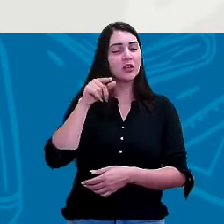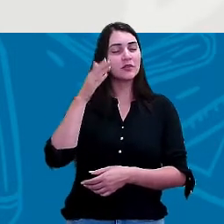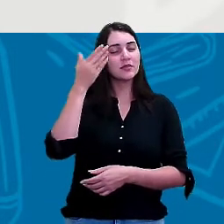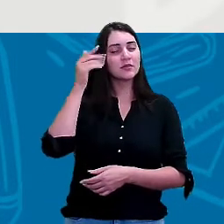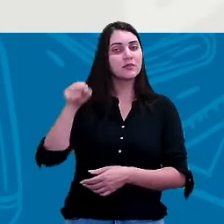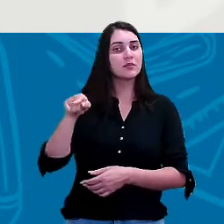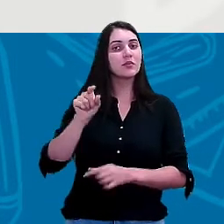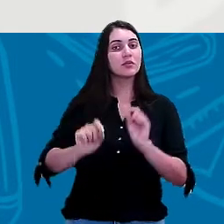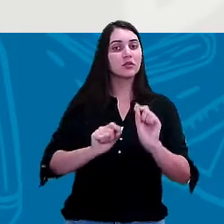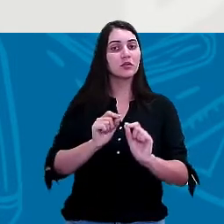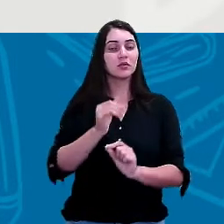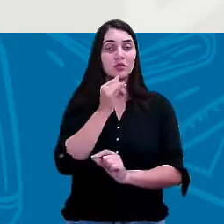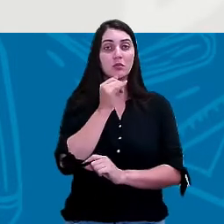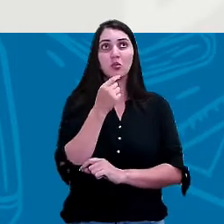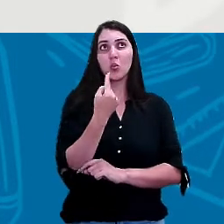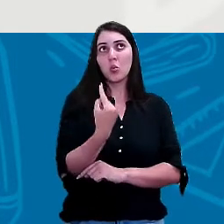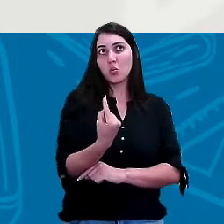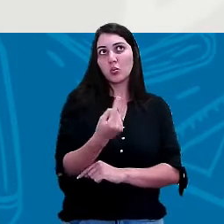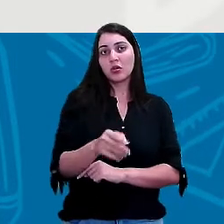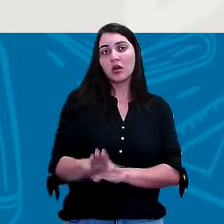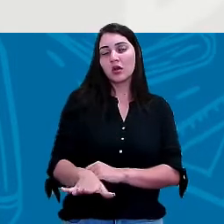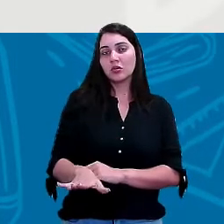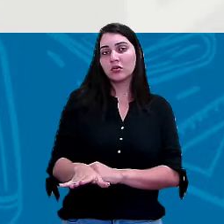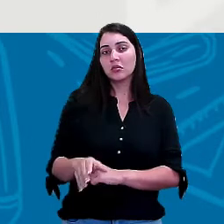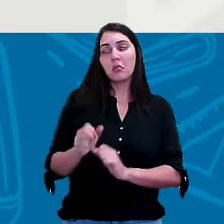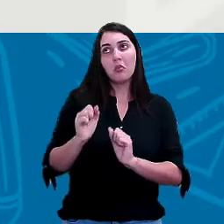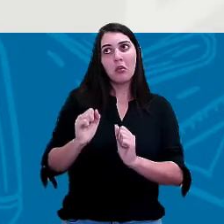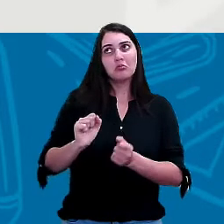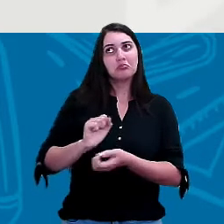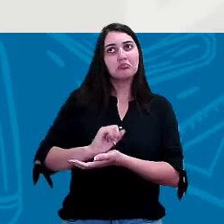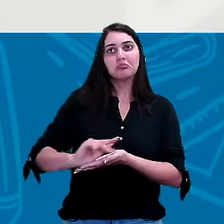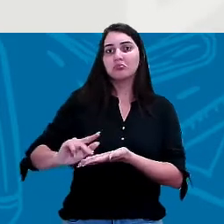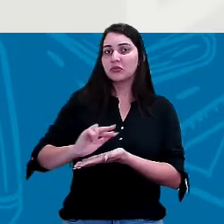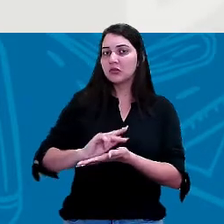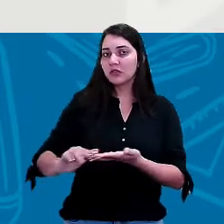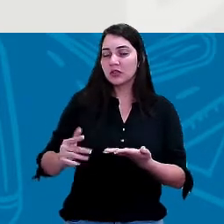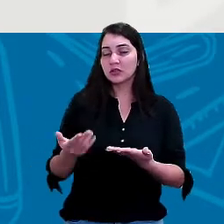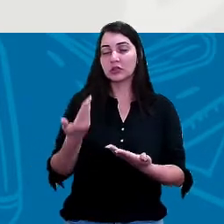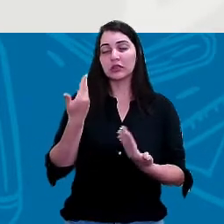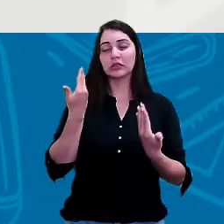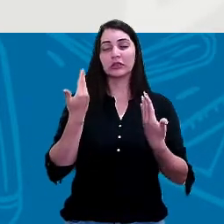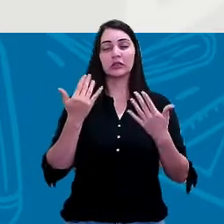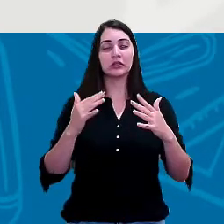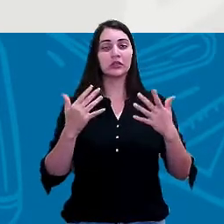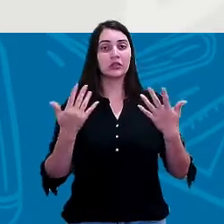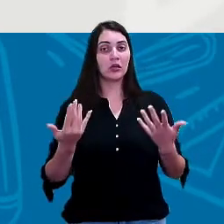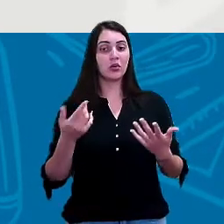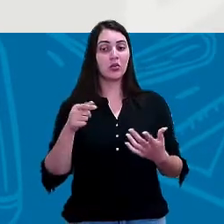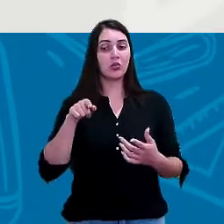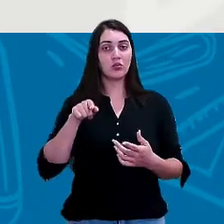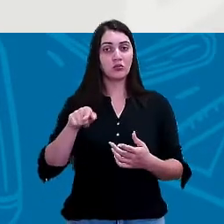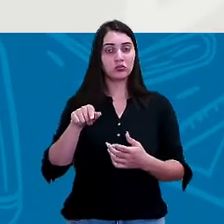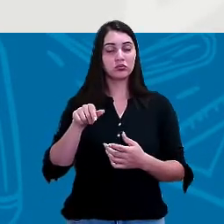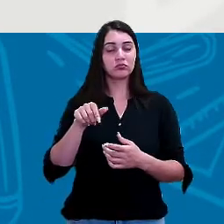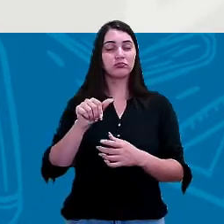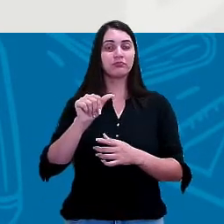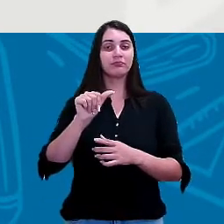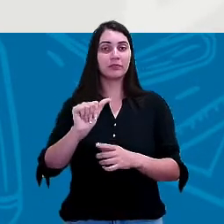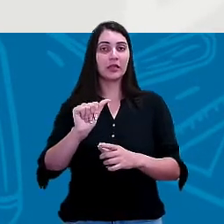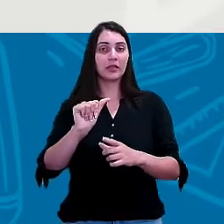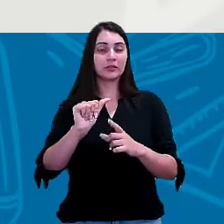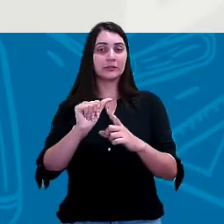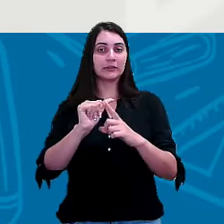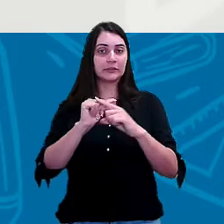digo um garoto, pode ser tantos garotos, não é? Então, Esses artigos indefinidos